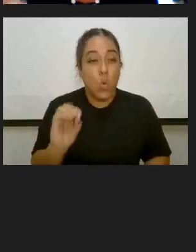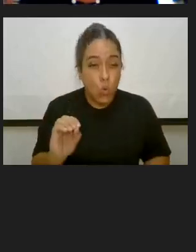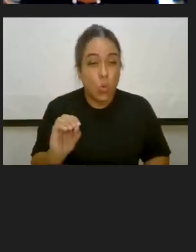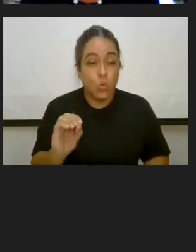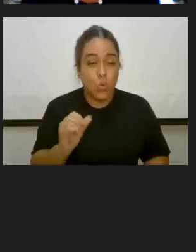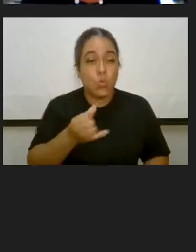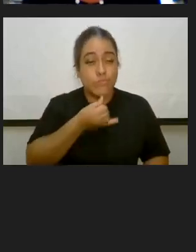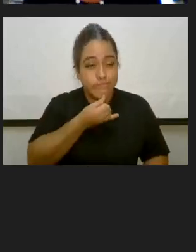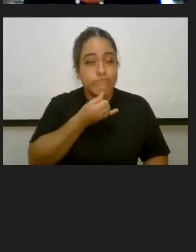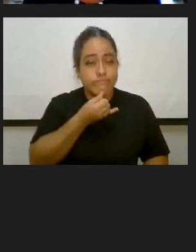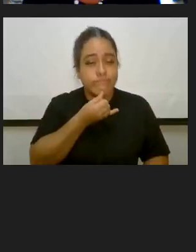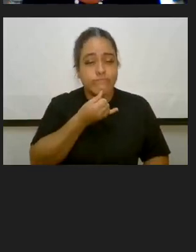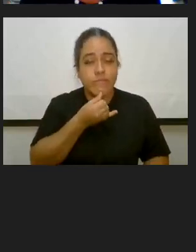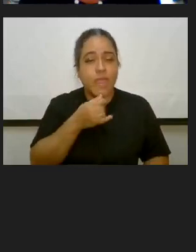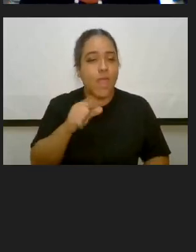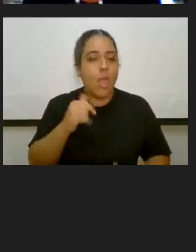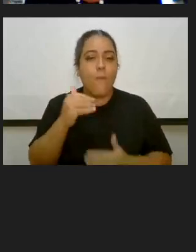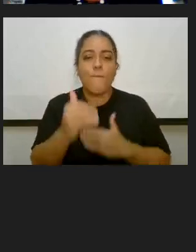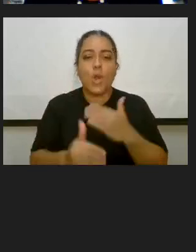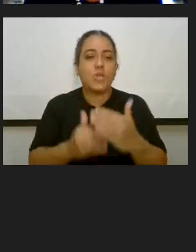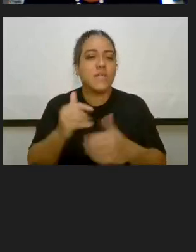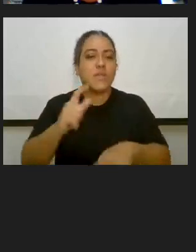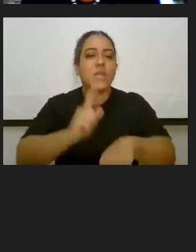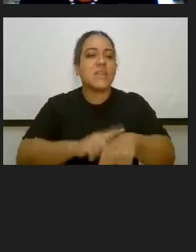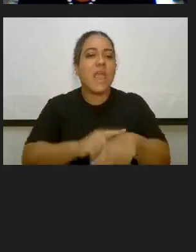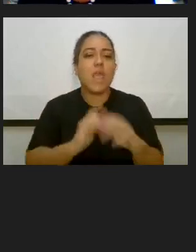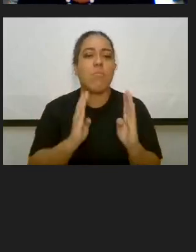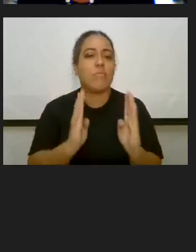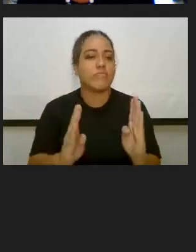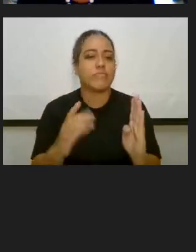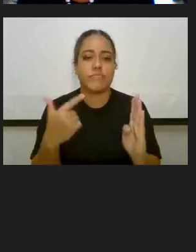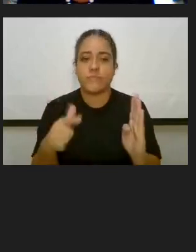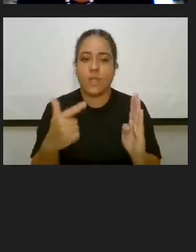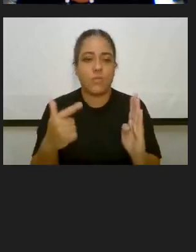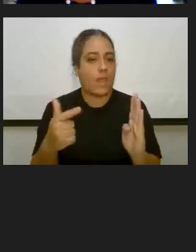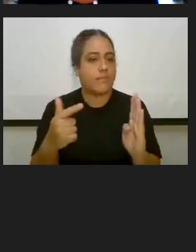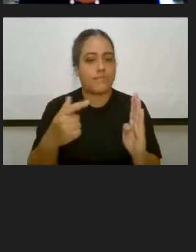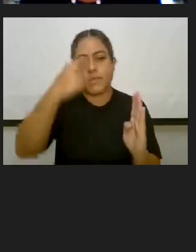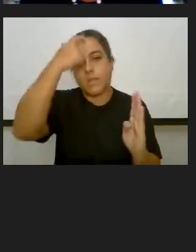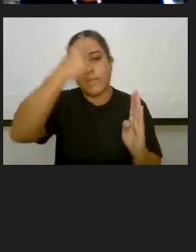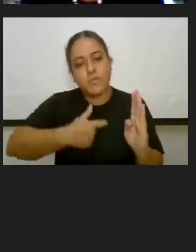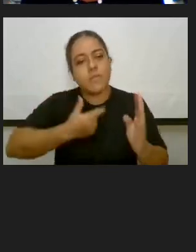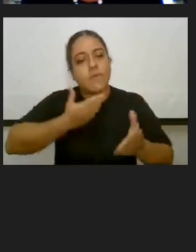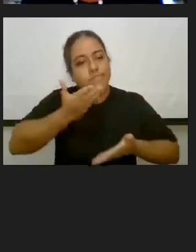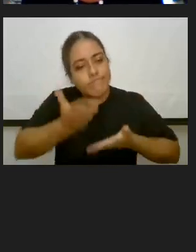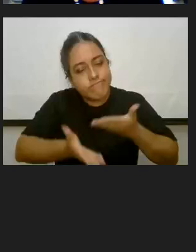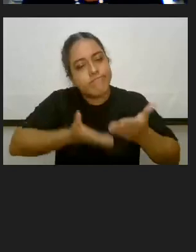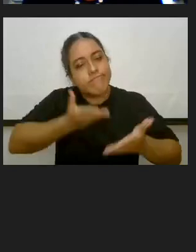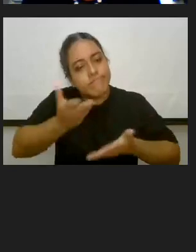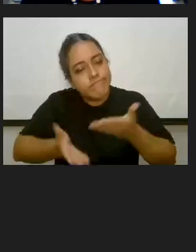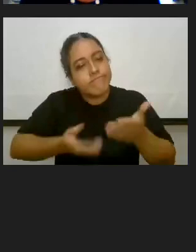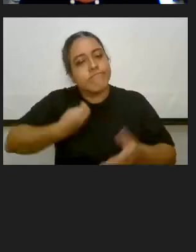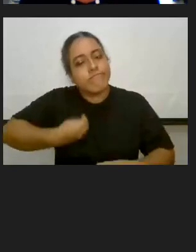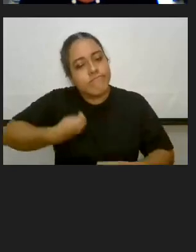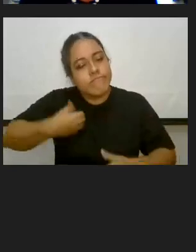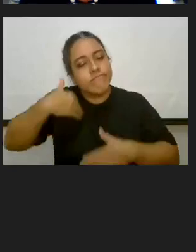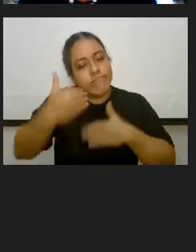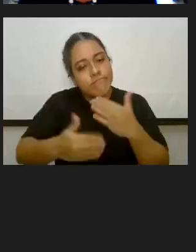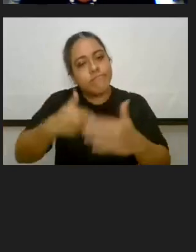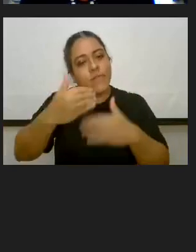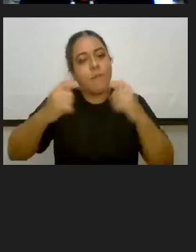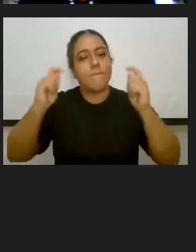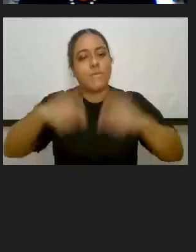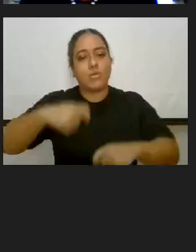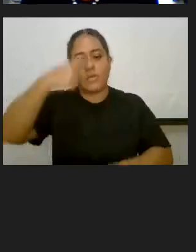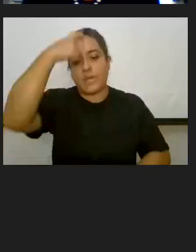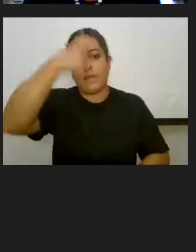é um processo que não tem tempo cronológico e vai acontecendo conforme as possibilidades da pessoa